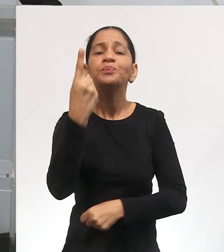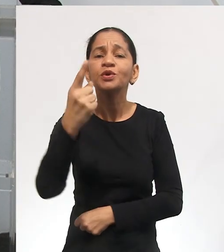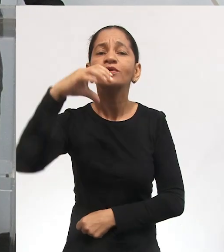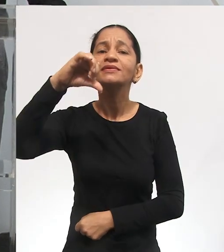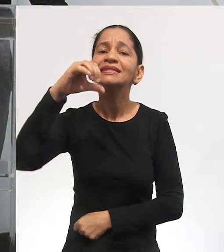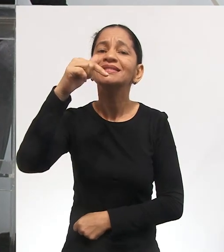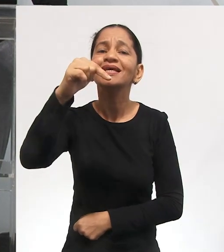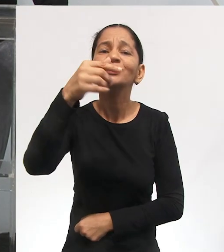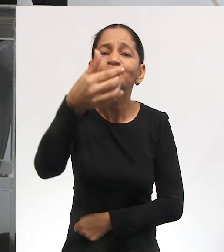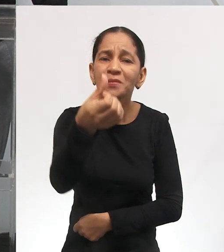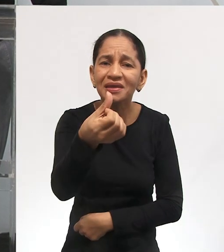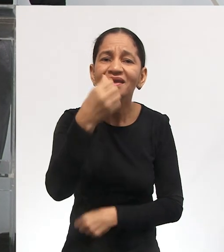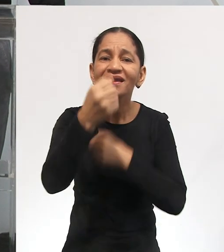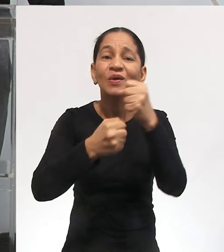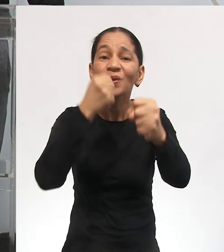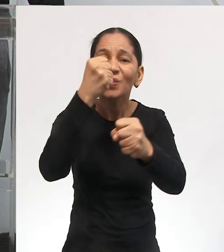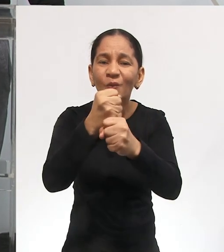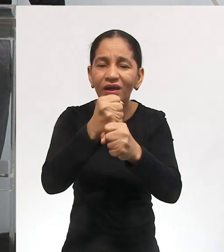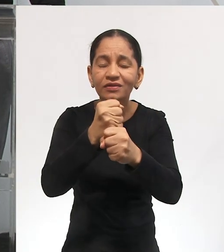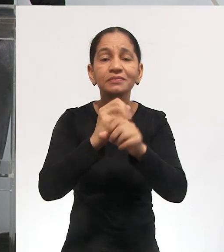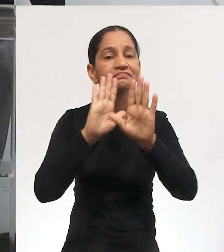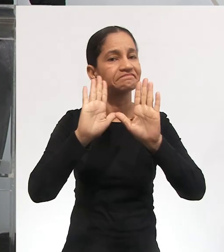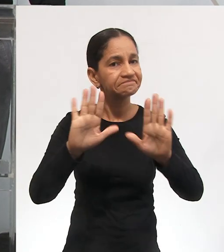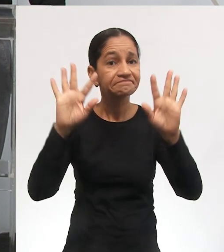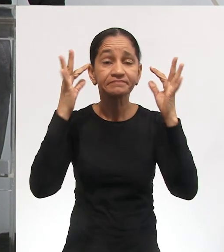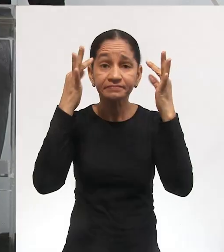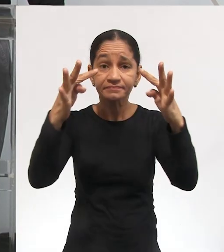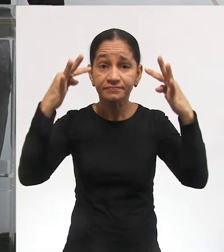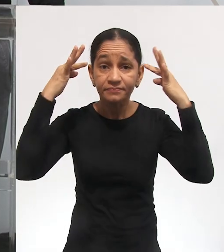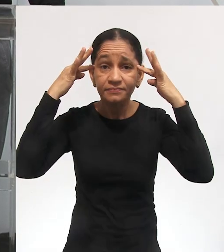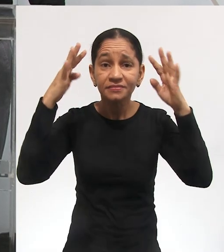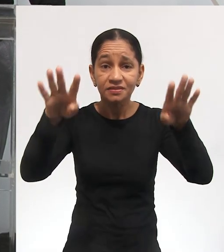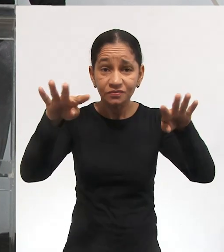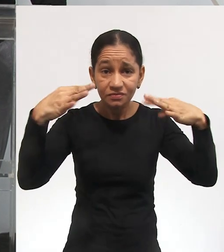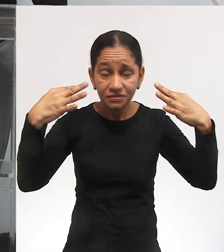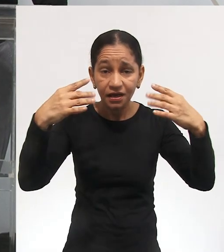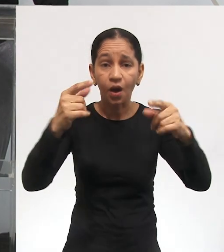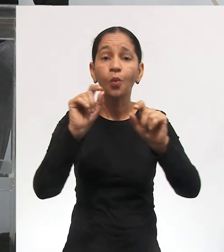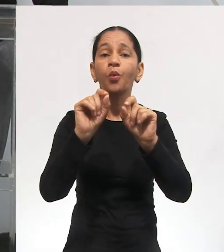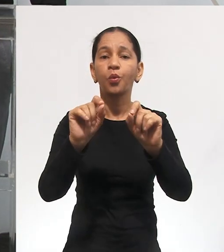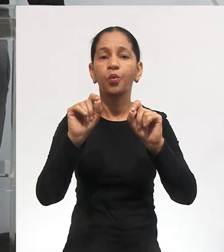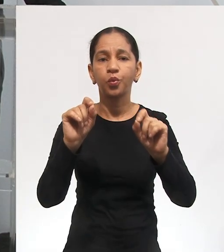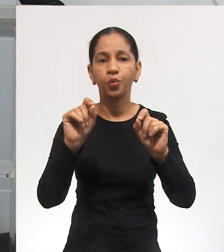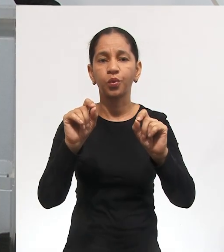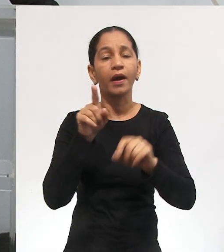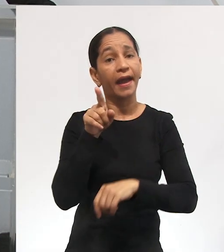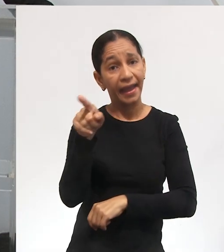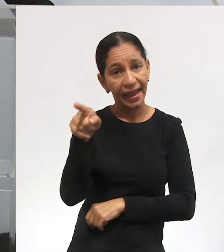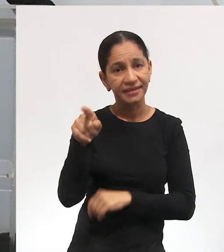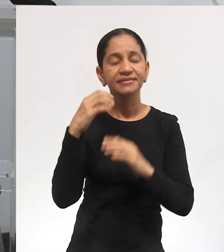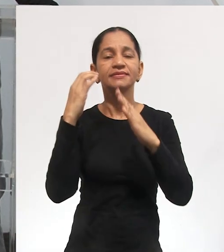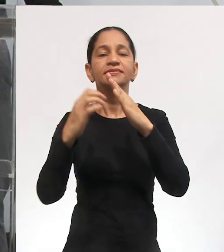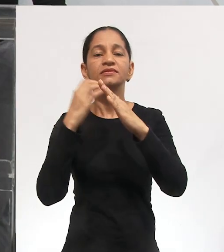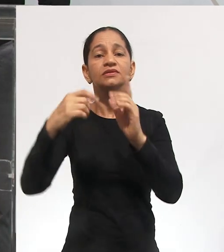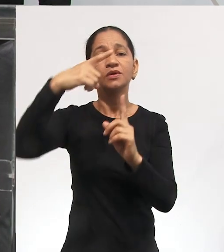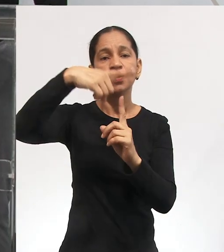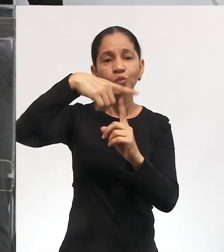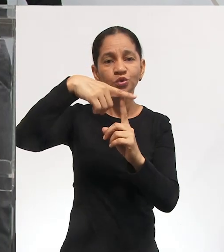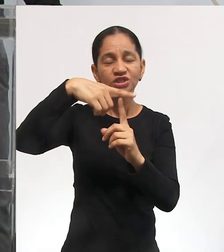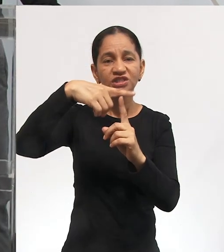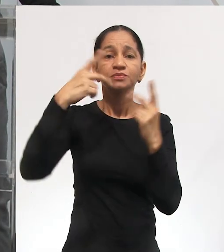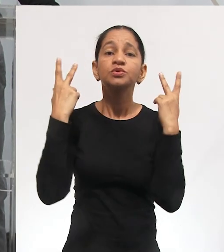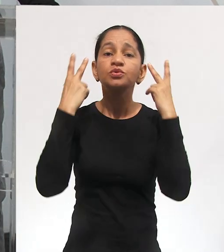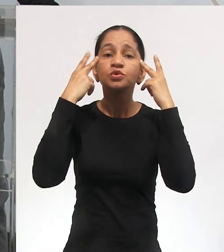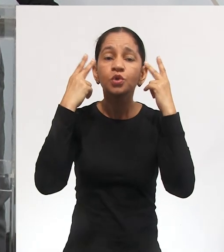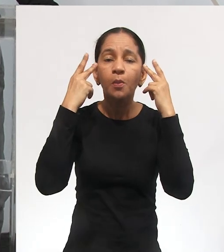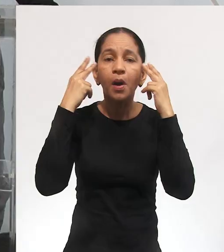vocês especialmente para o cotista da sociedade limitada. Essa é uma forma empresarial muito comum,